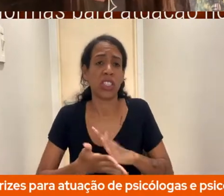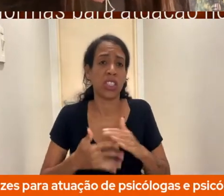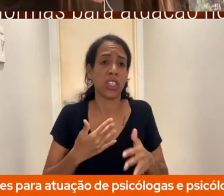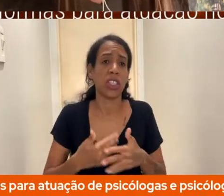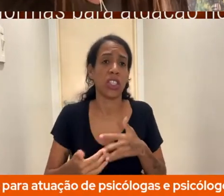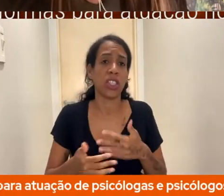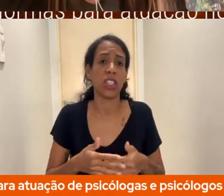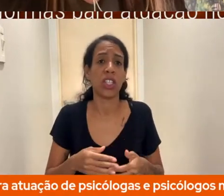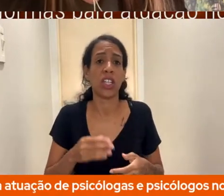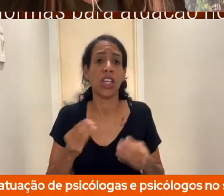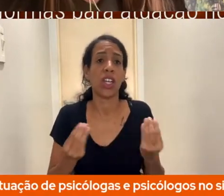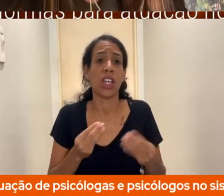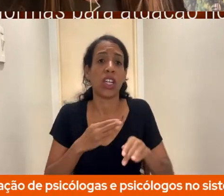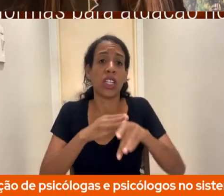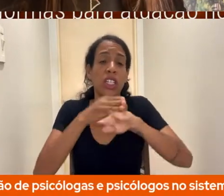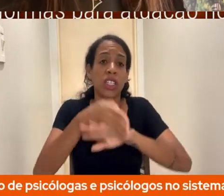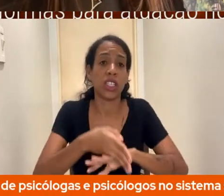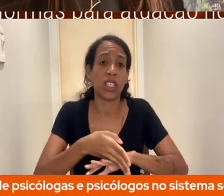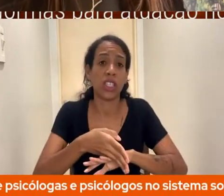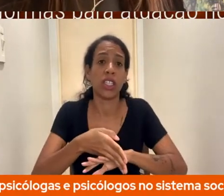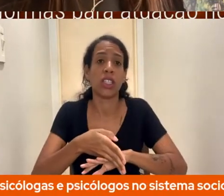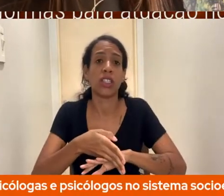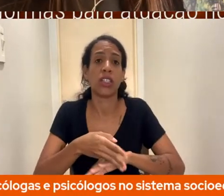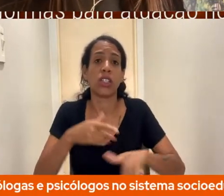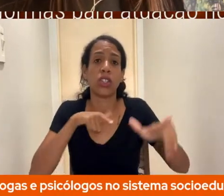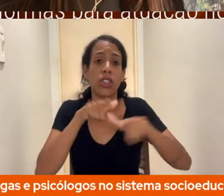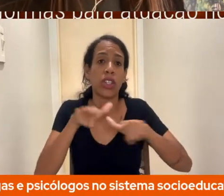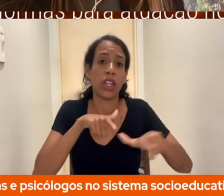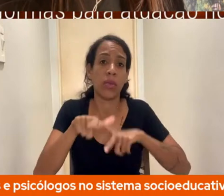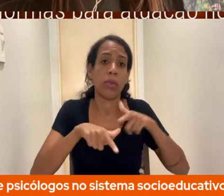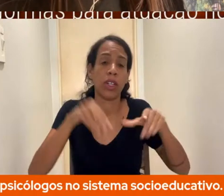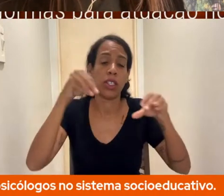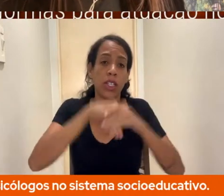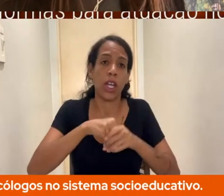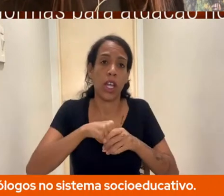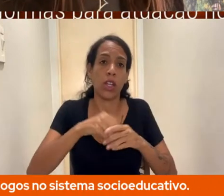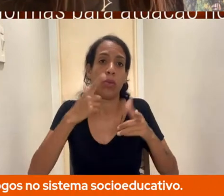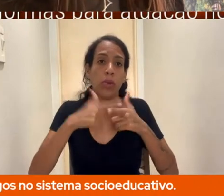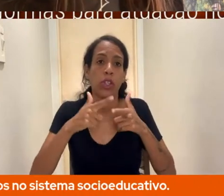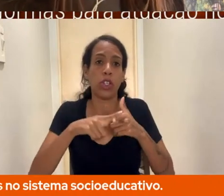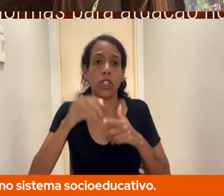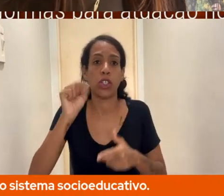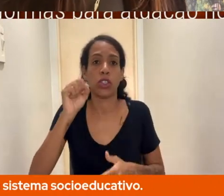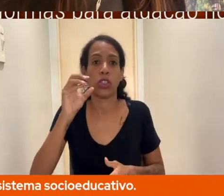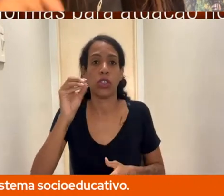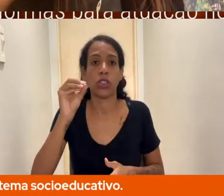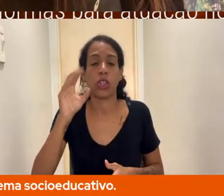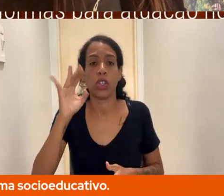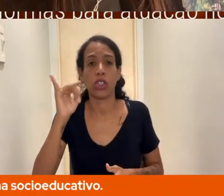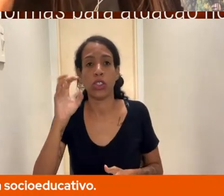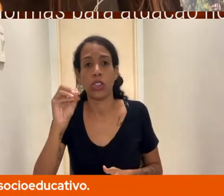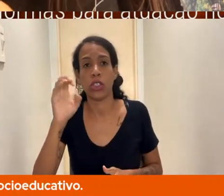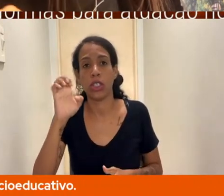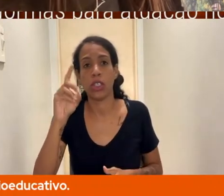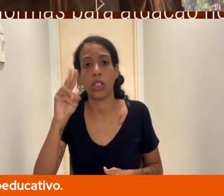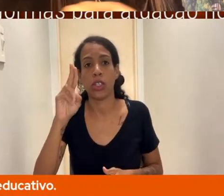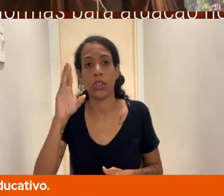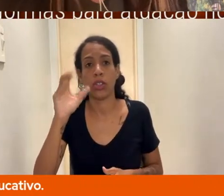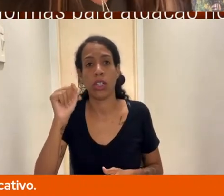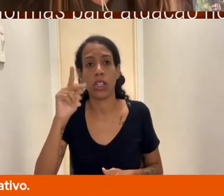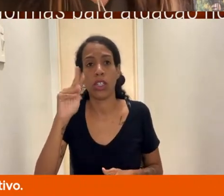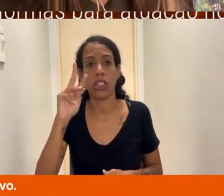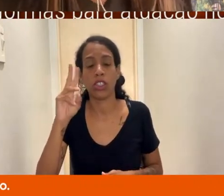gênero atravessam, né, a sua atuação profissional no sistema socioeducativo? Eu vou desligar